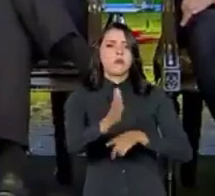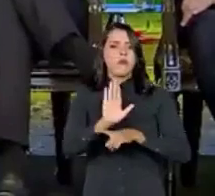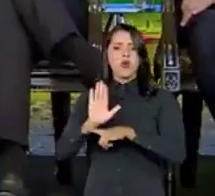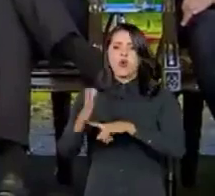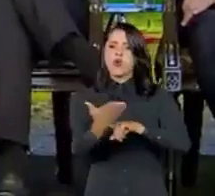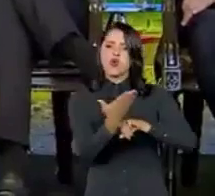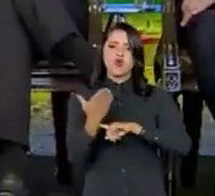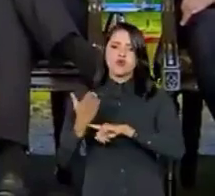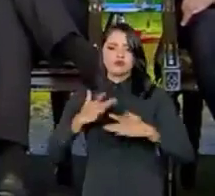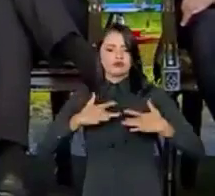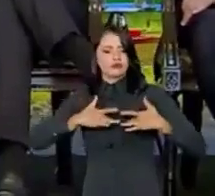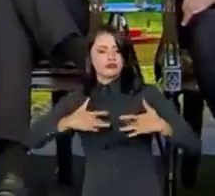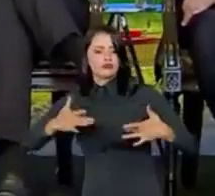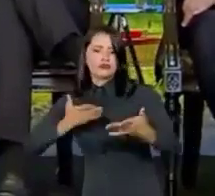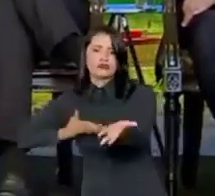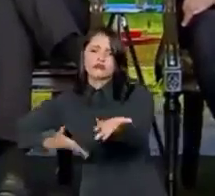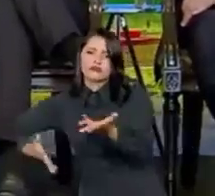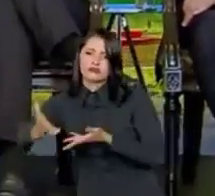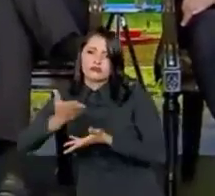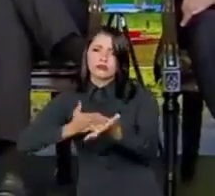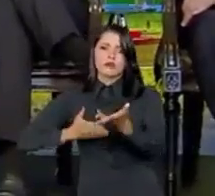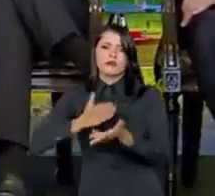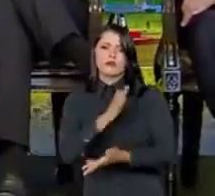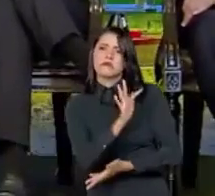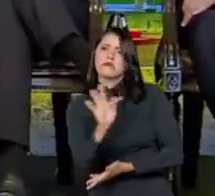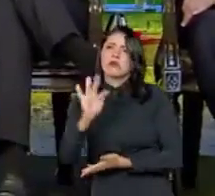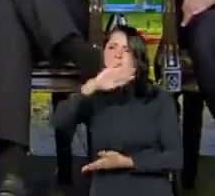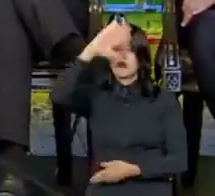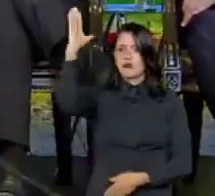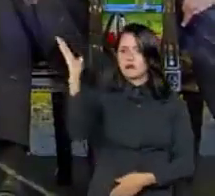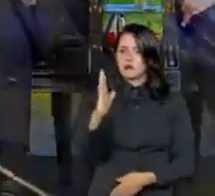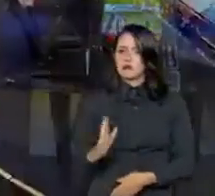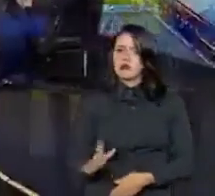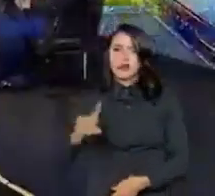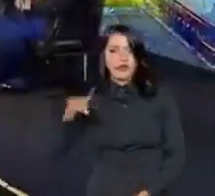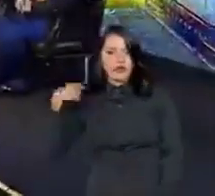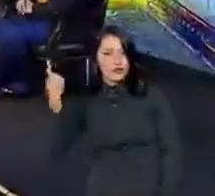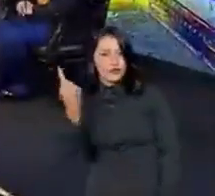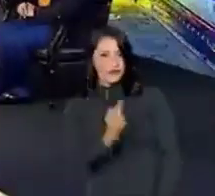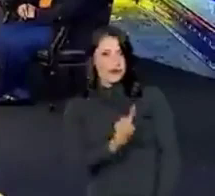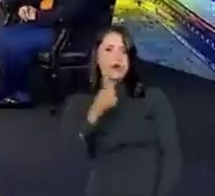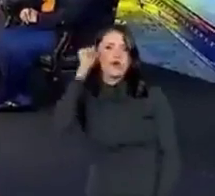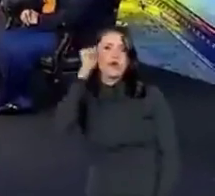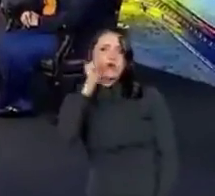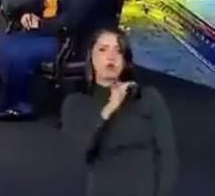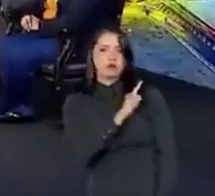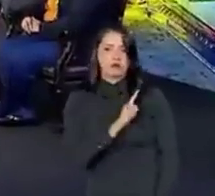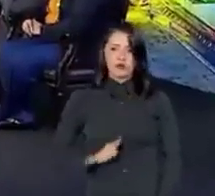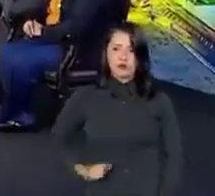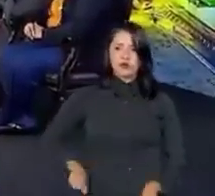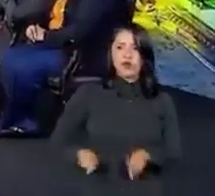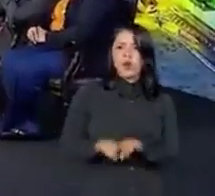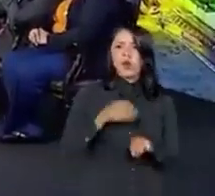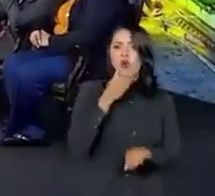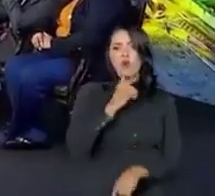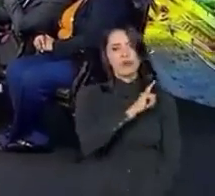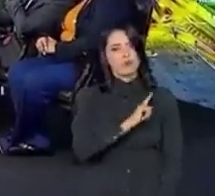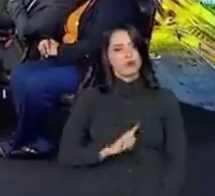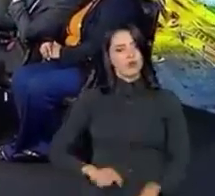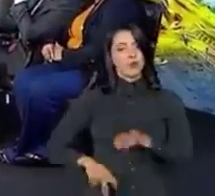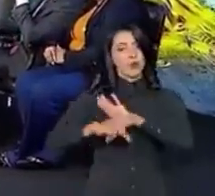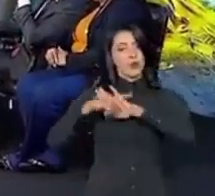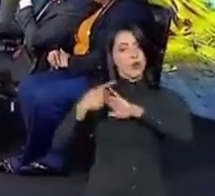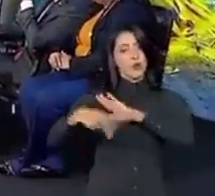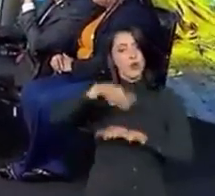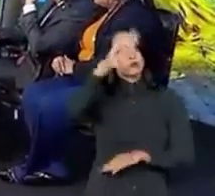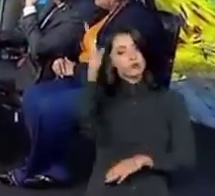solidariedade federativa. Nós, governadoras e governadores do Brasil,